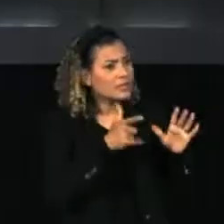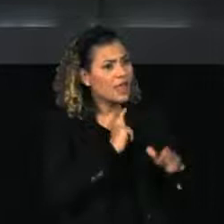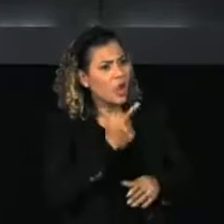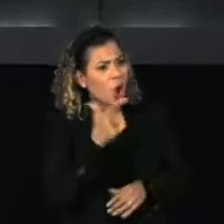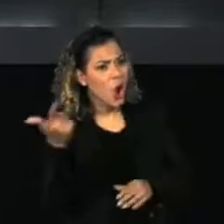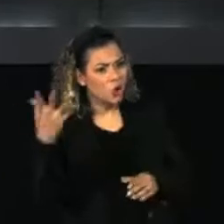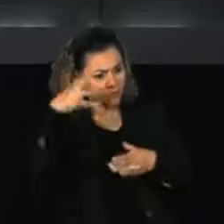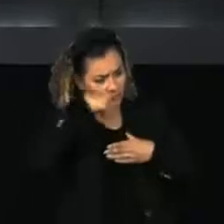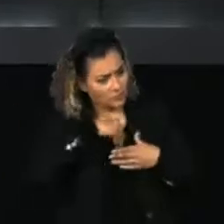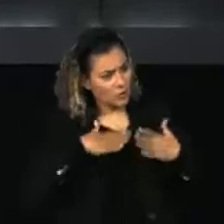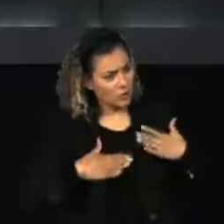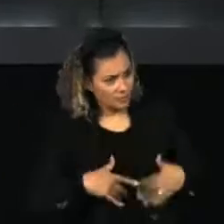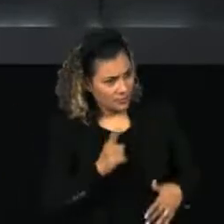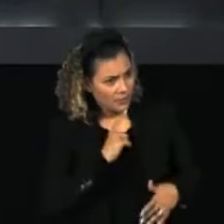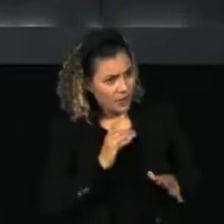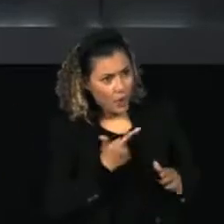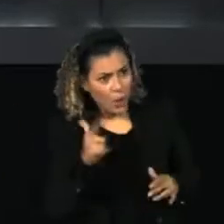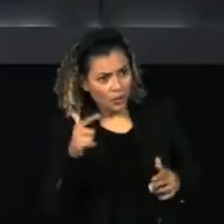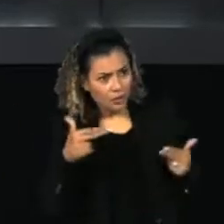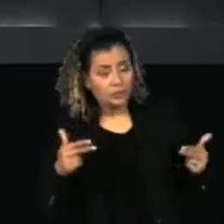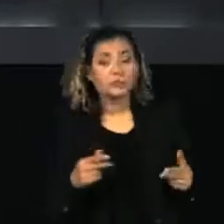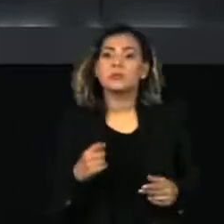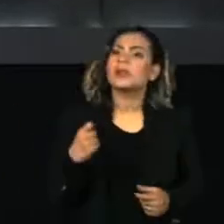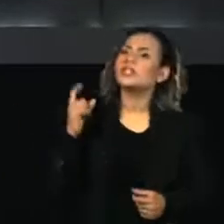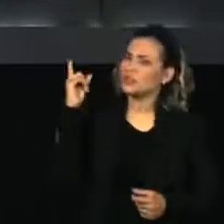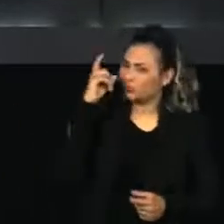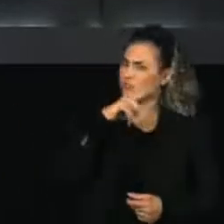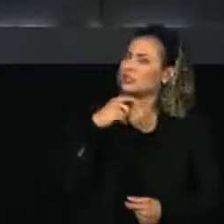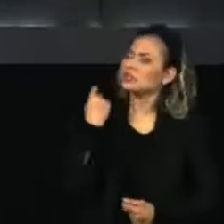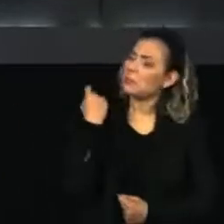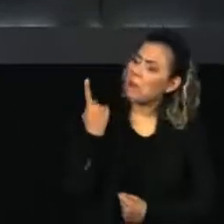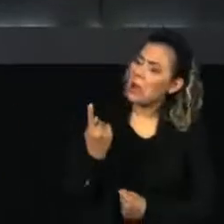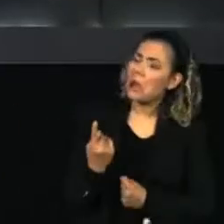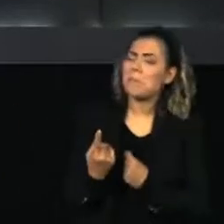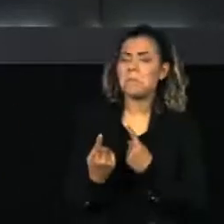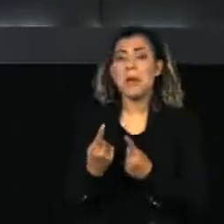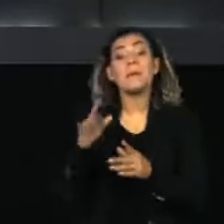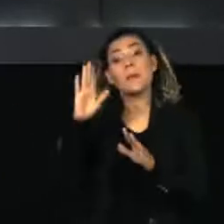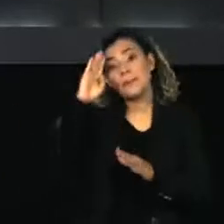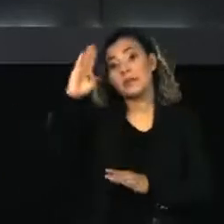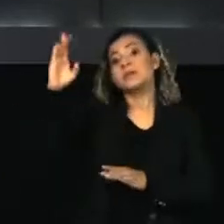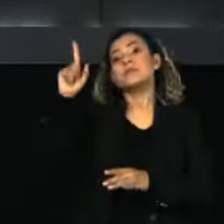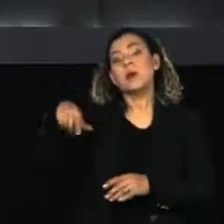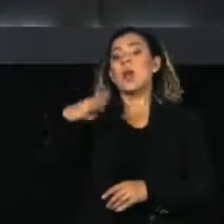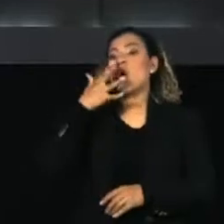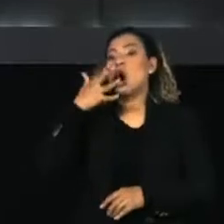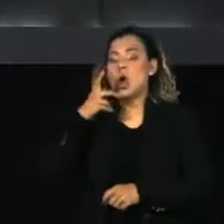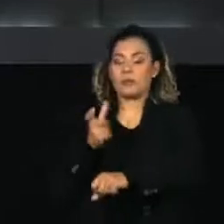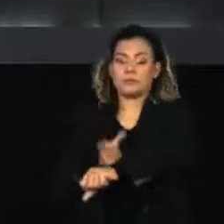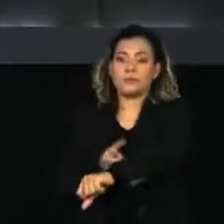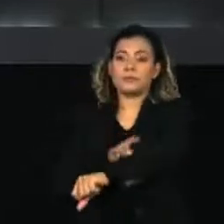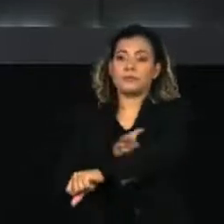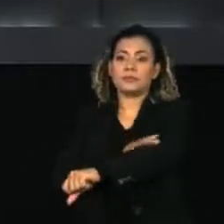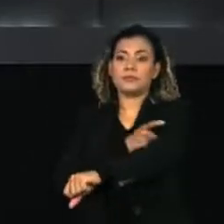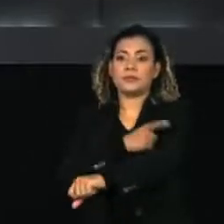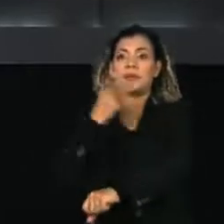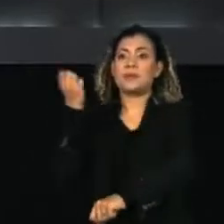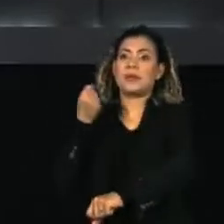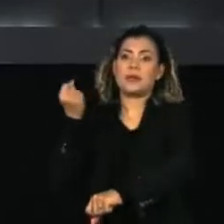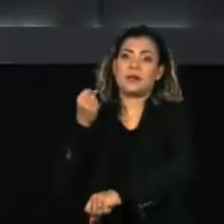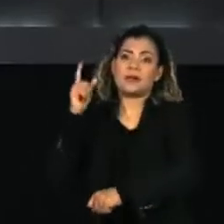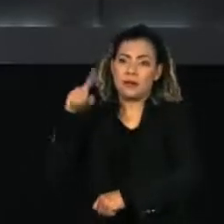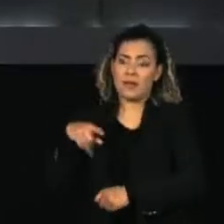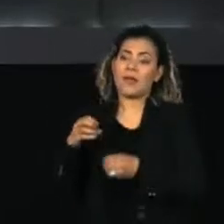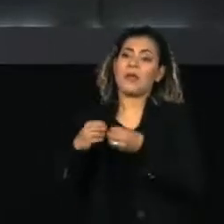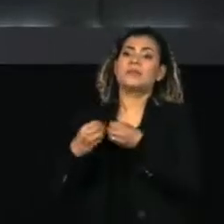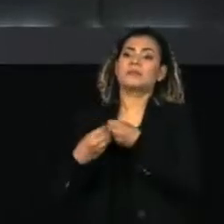sintomas? Extremamente raro. O principal comprometimento do vitiligo é dos